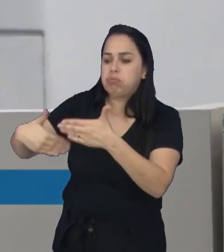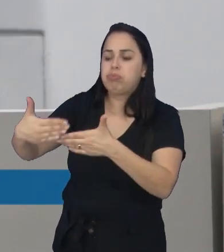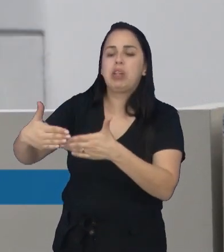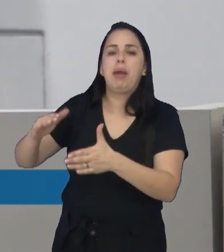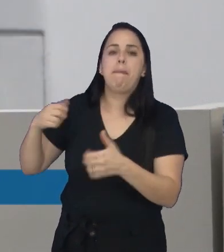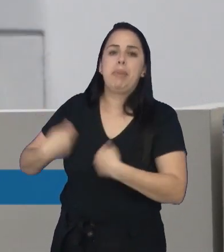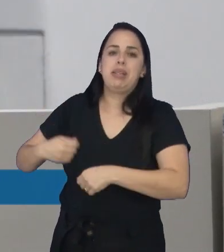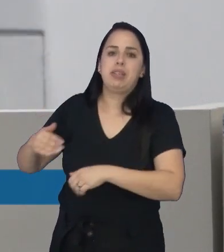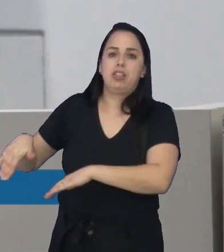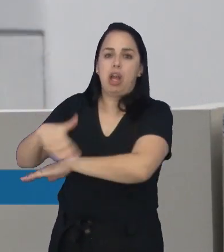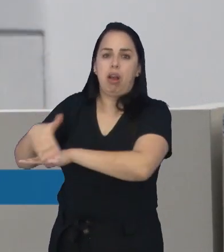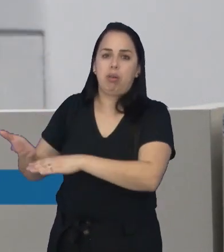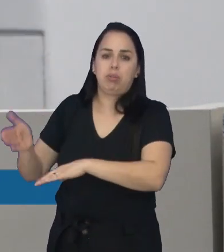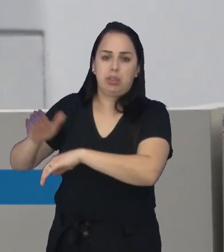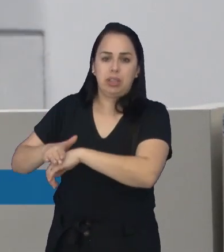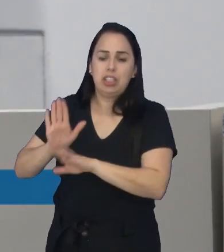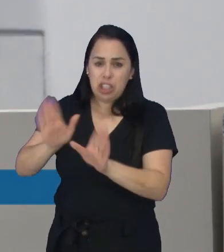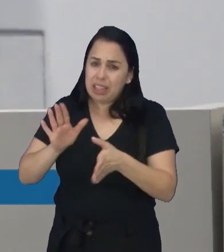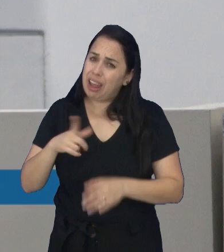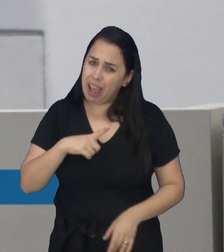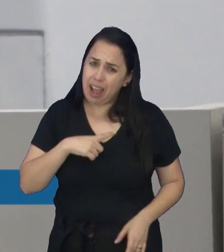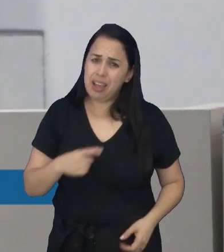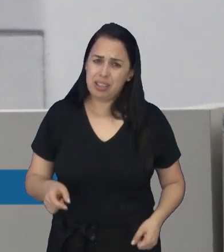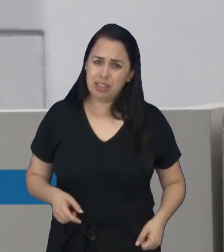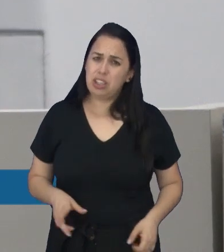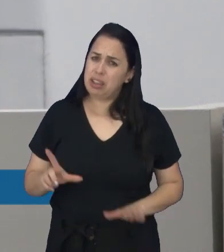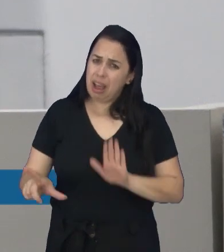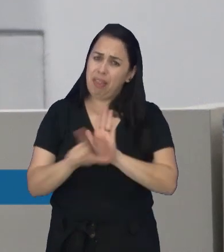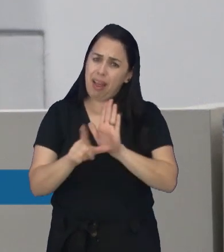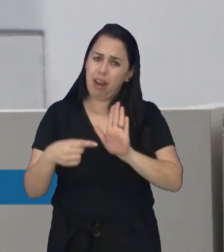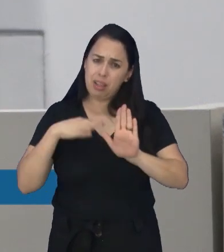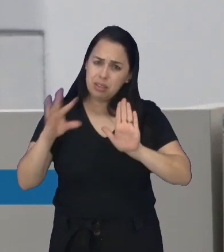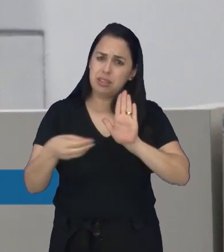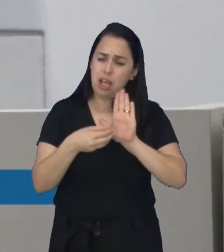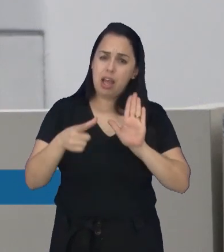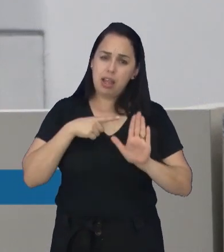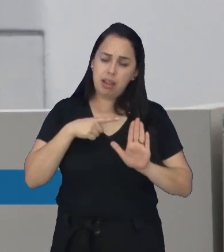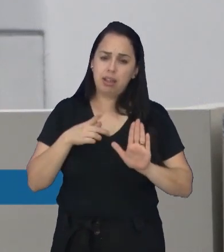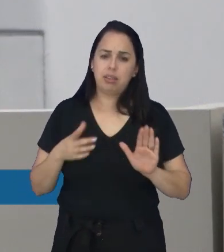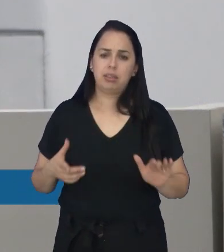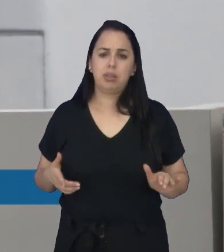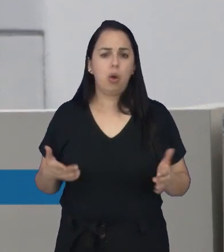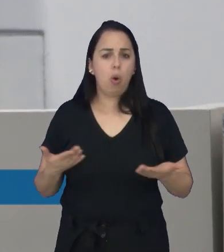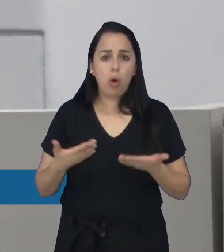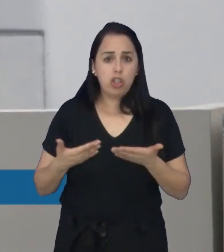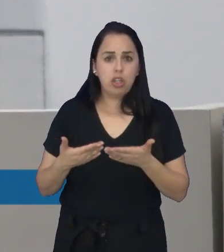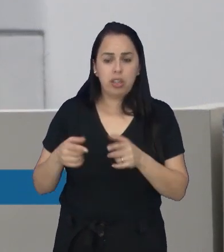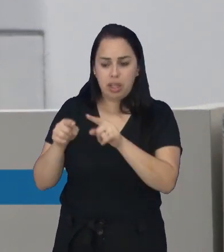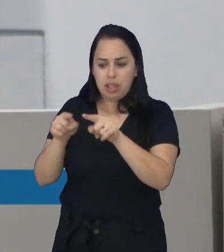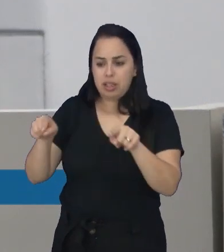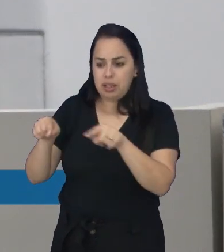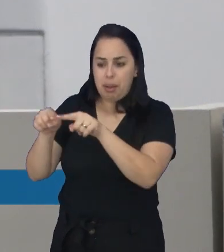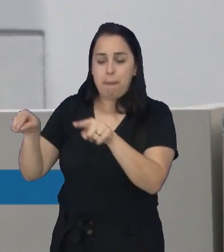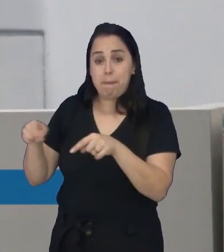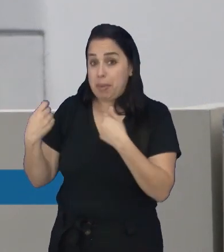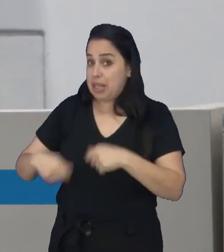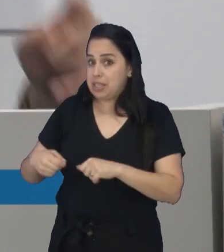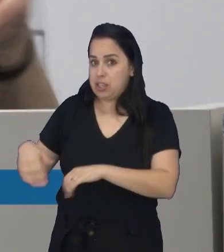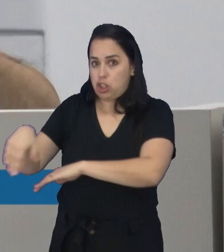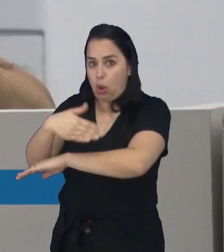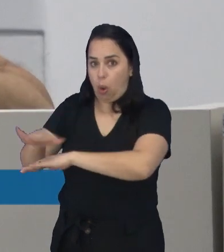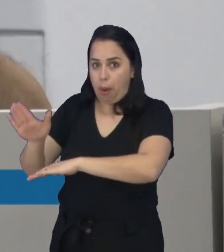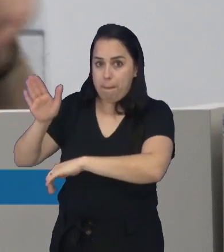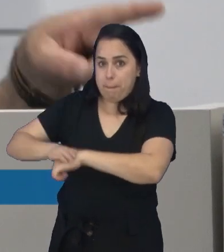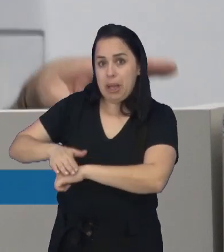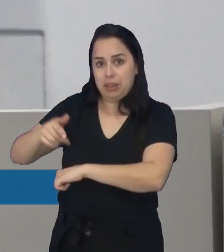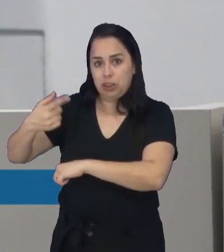dos lotes mas já tá já tá na lei já tá na lei hoje todo o loteamento ele tem entrega com pavimentação e